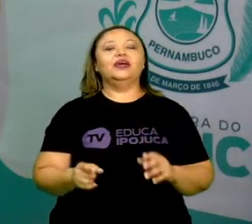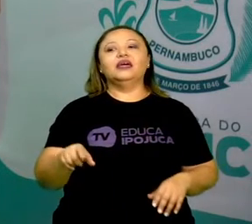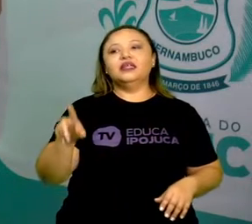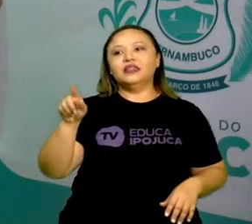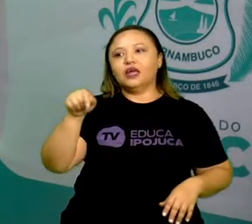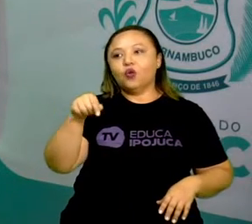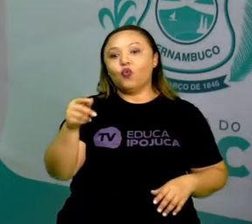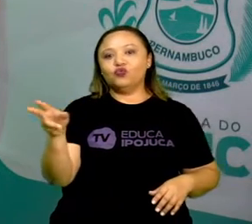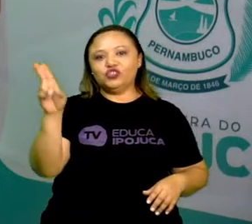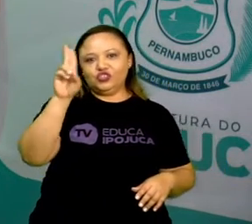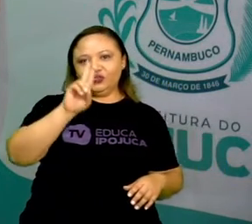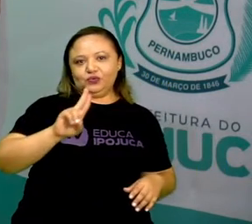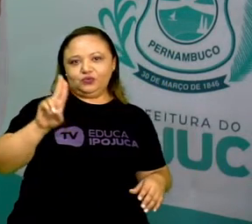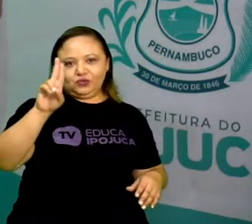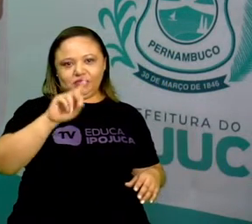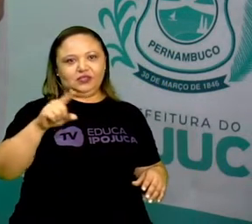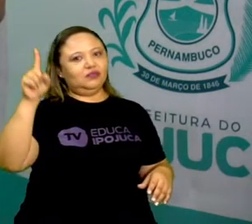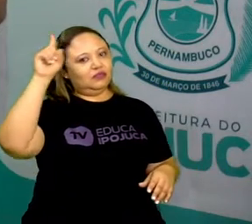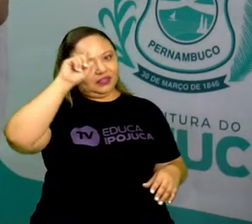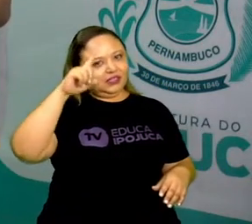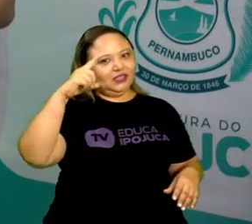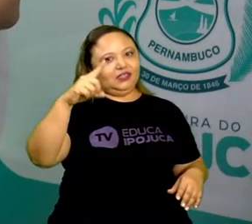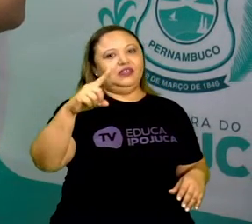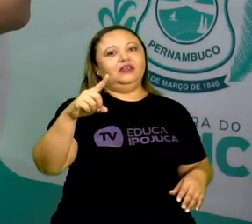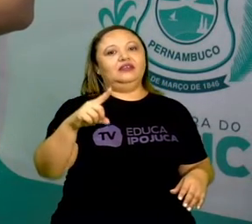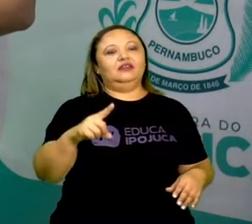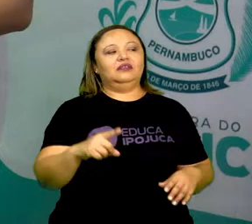gente utiliza no nosso dia a dia.